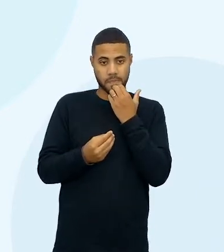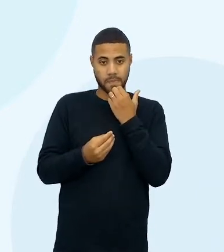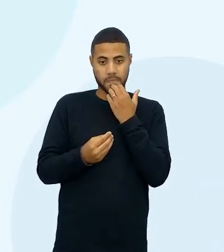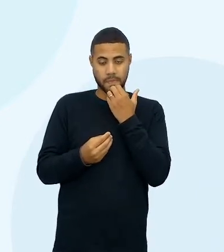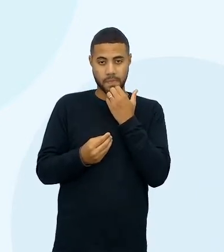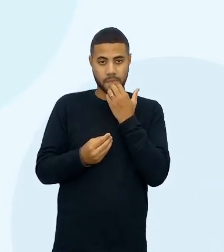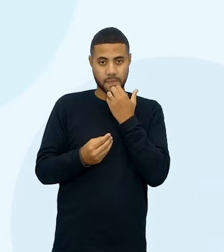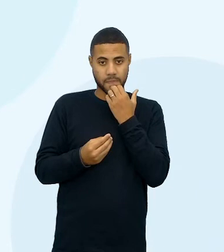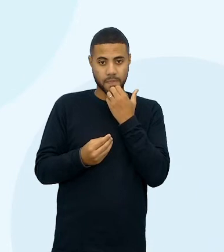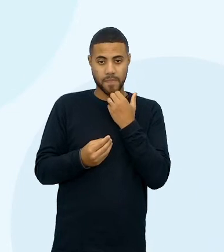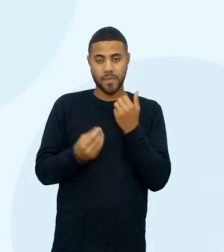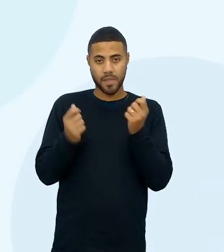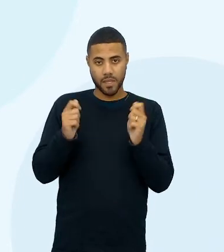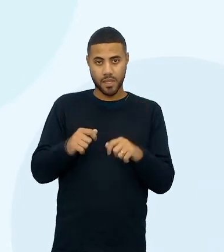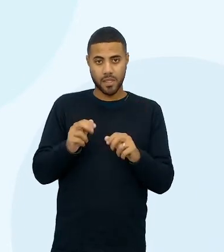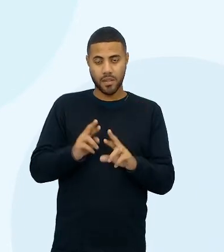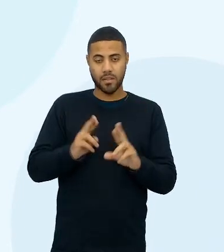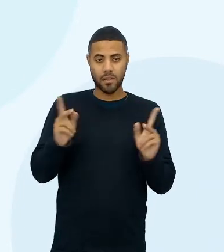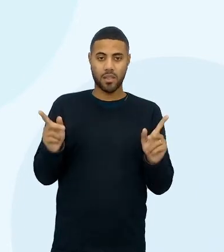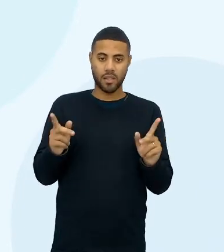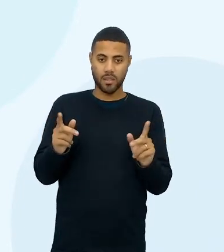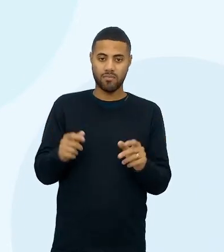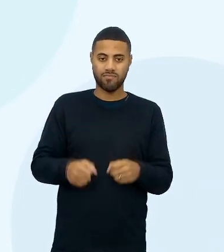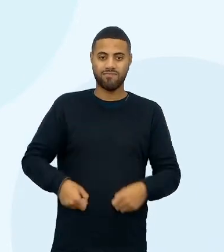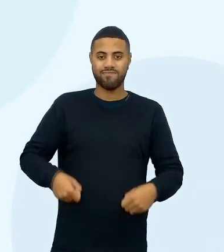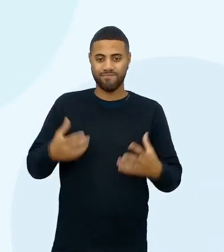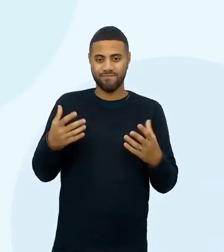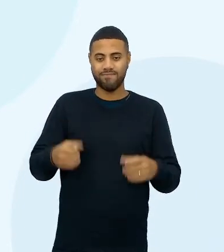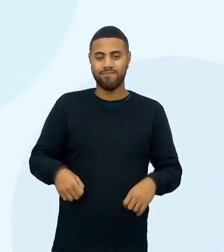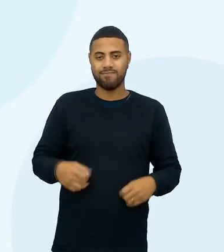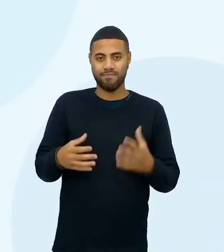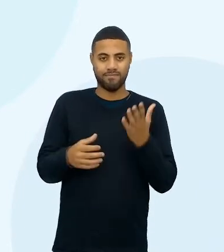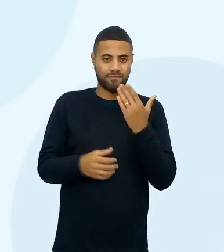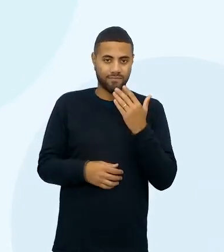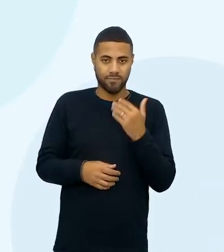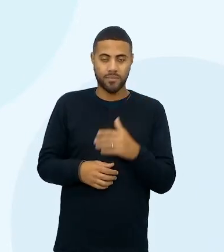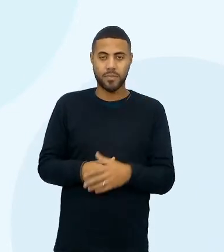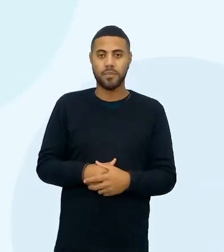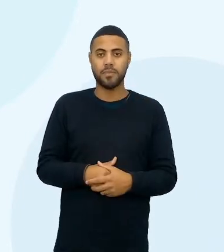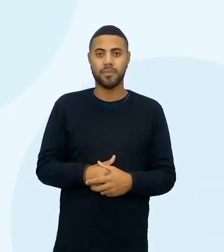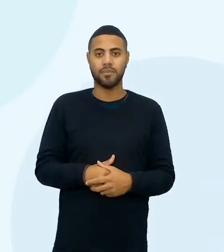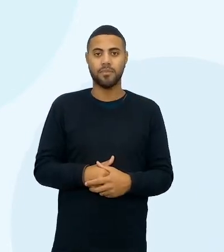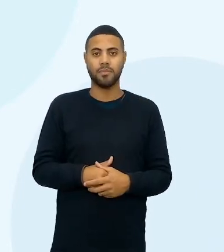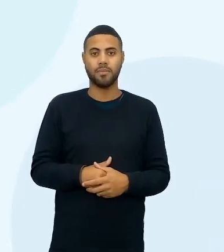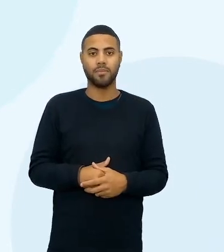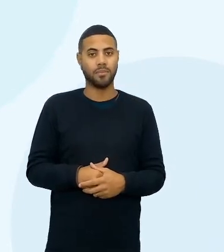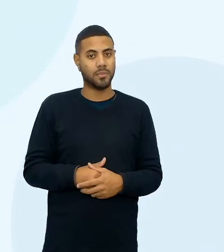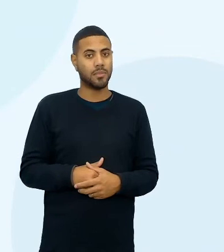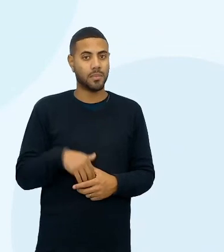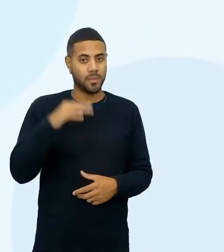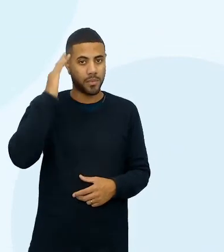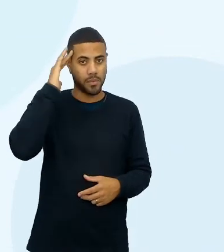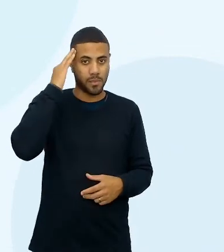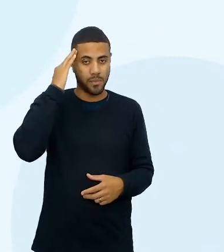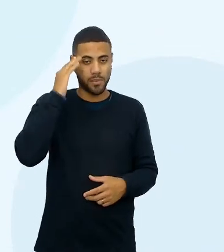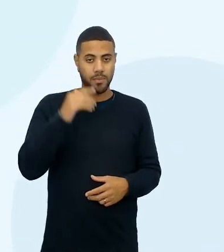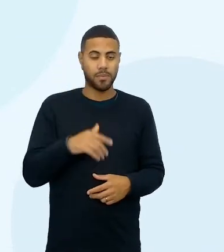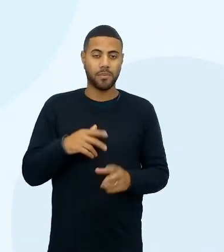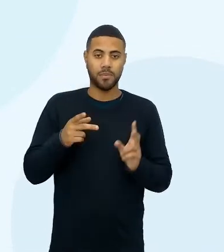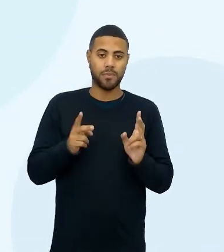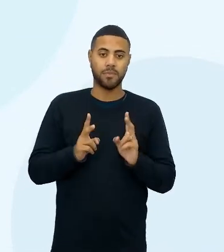diferença na questão desse desperdício de alimentos. Tudo bem, pessoal?